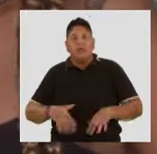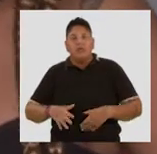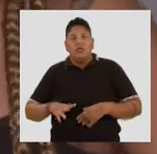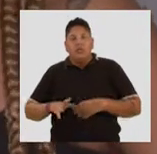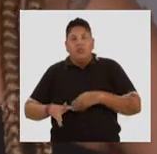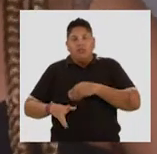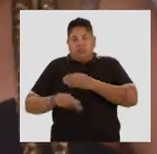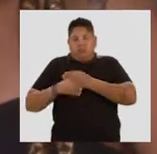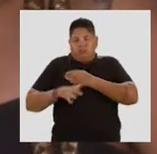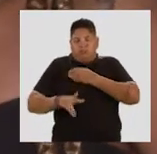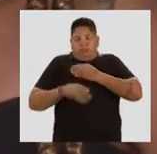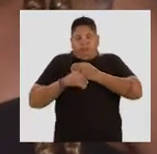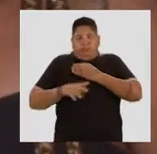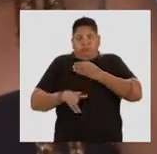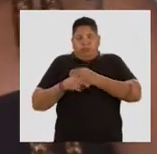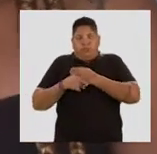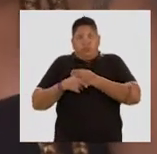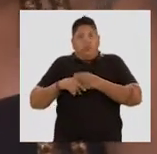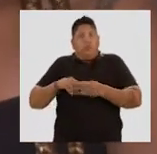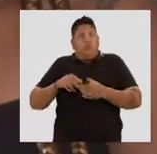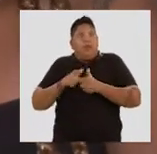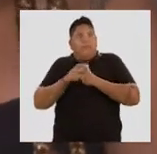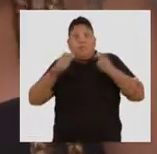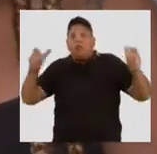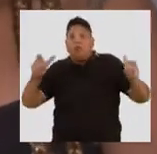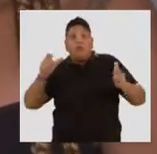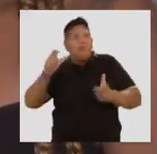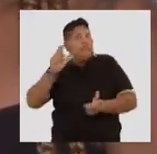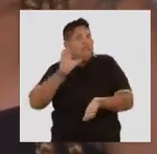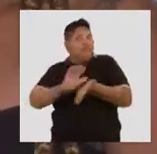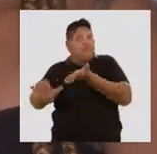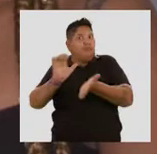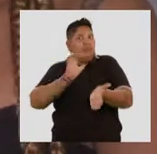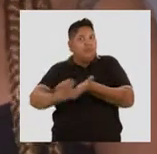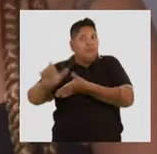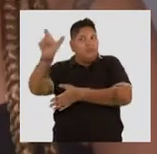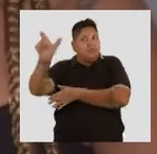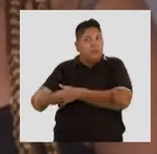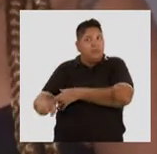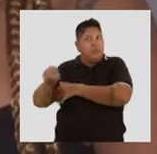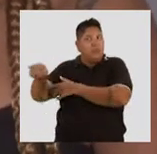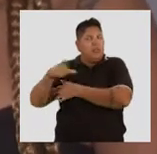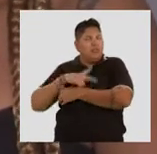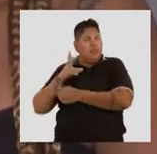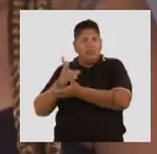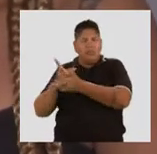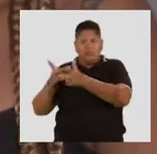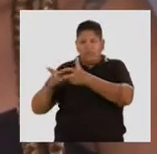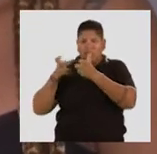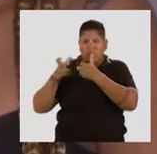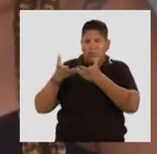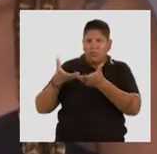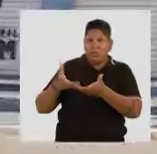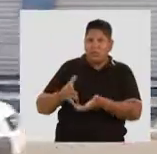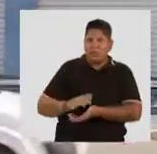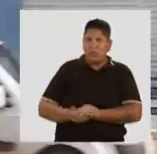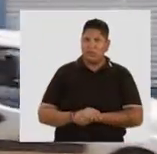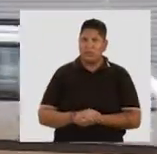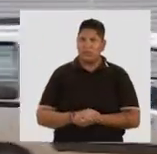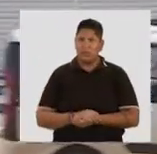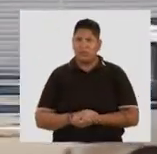valor para ela. E eu sempre observava. Aí às vezes ele percebia que até então ele, peraí,